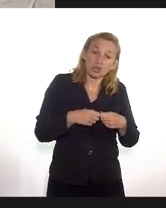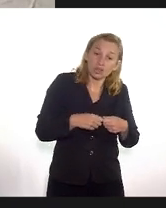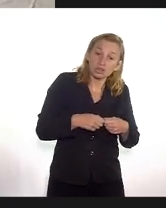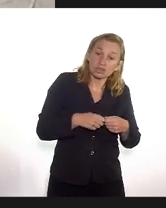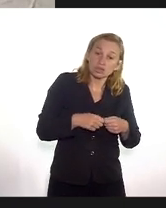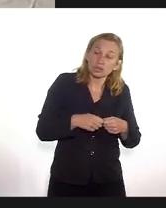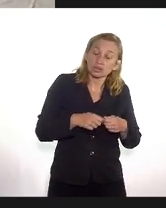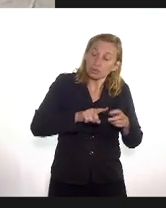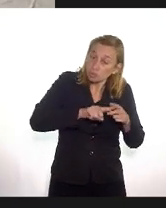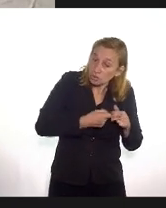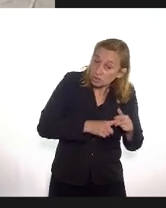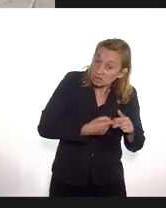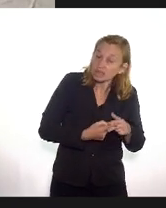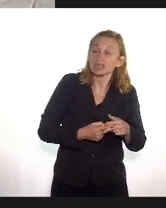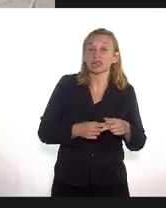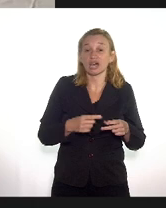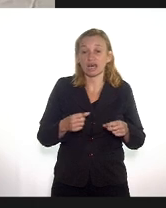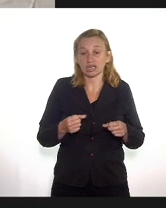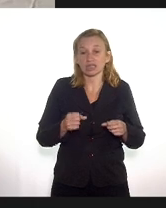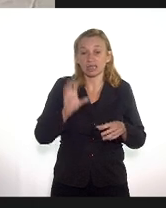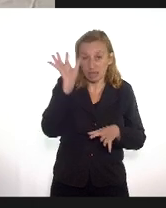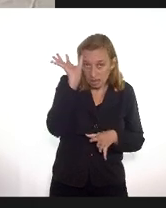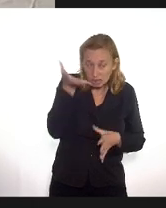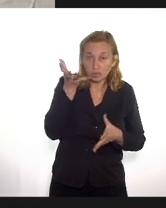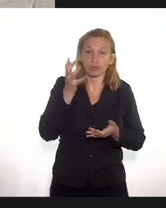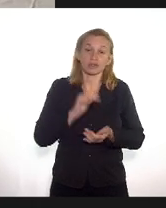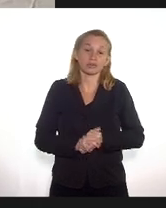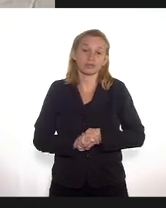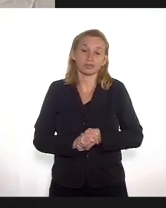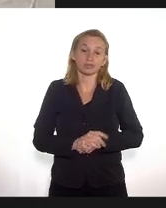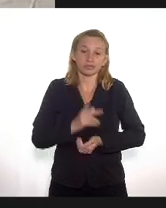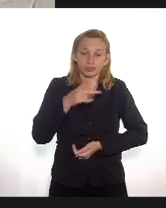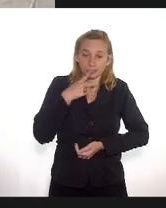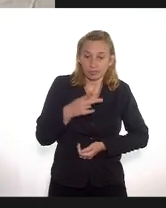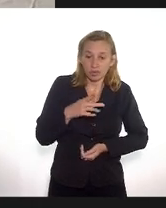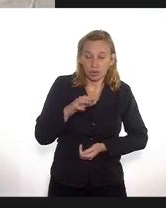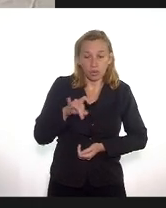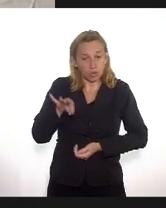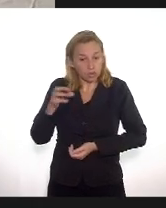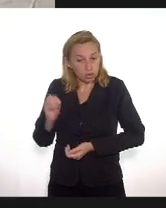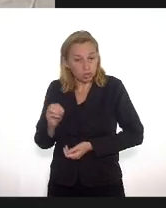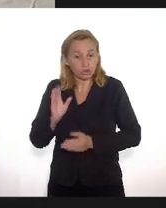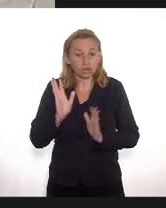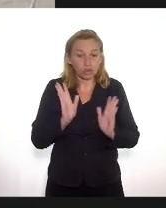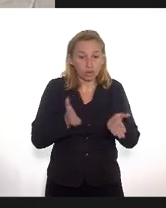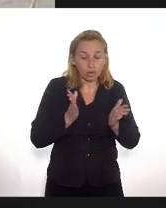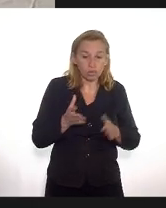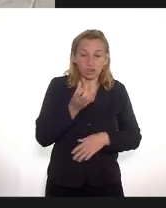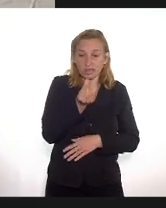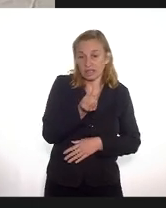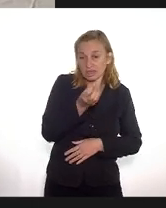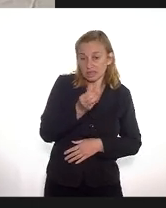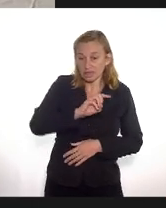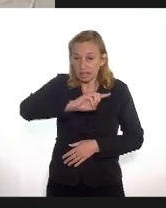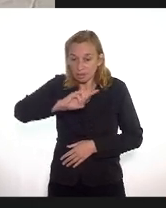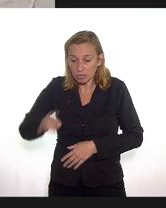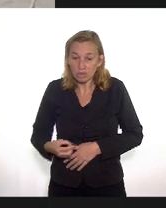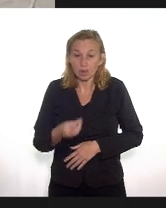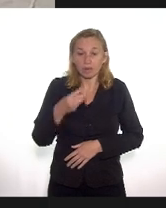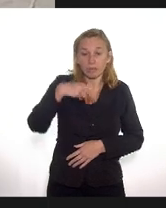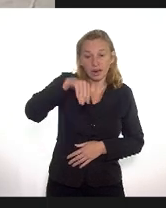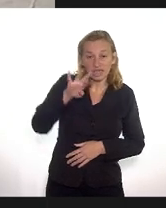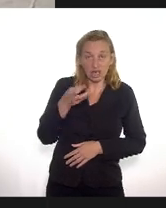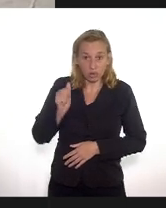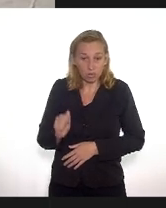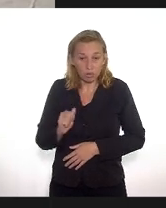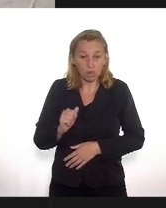construídas e precisam ser resolvidas. A gente está falando de um consórcio que hoje está atingindo 60 mil matrículas.